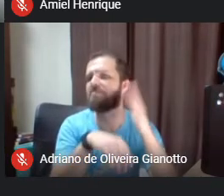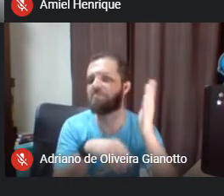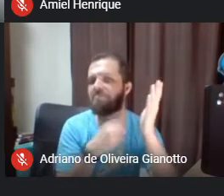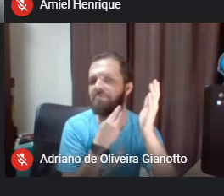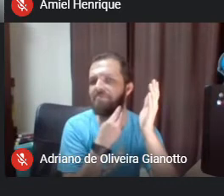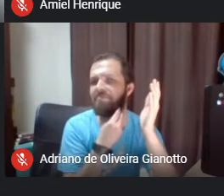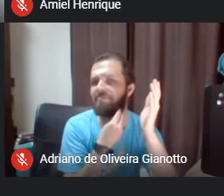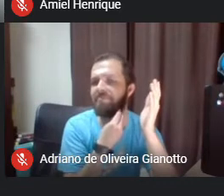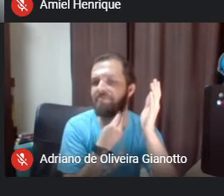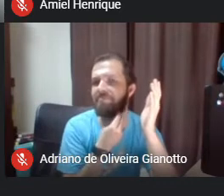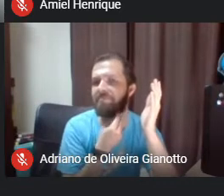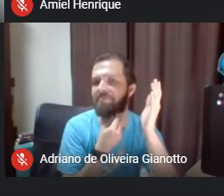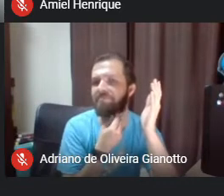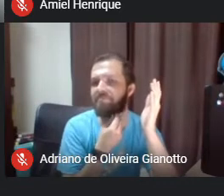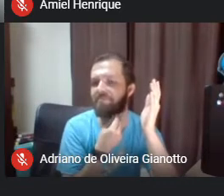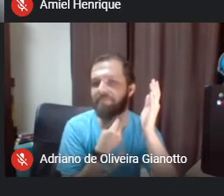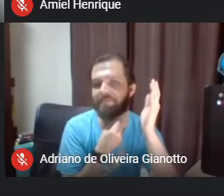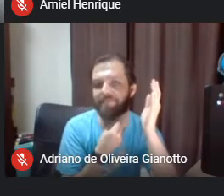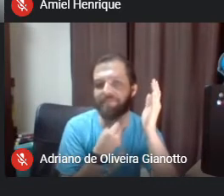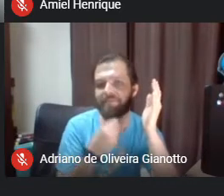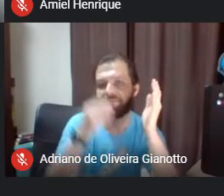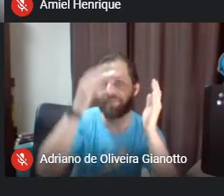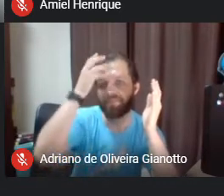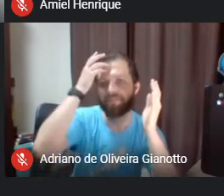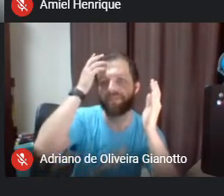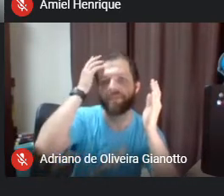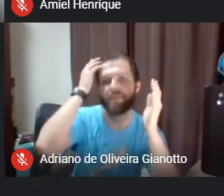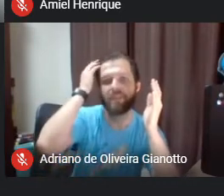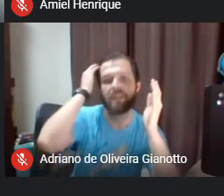Mais gente, quero ver mais.